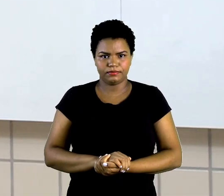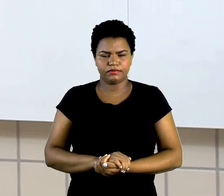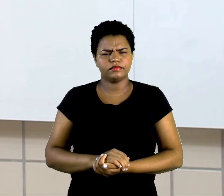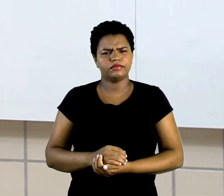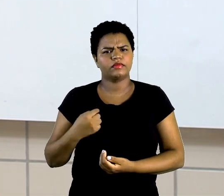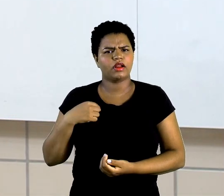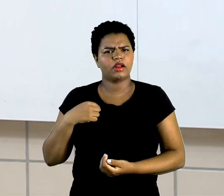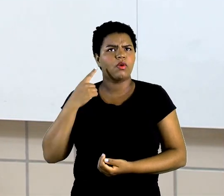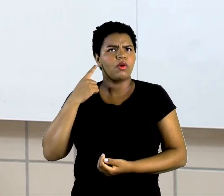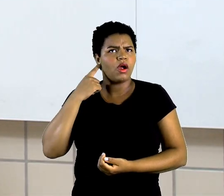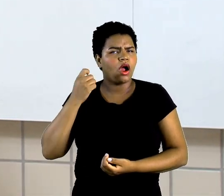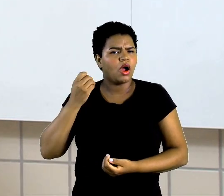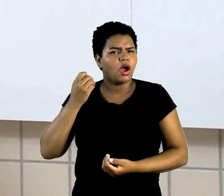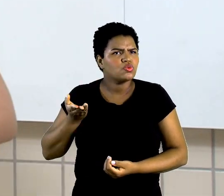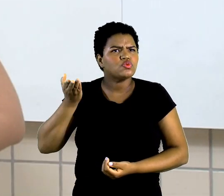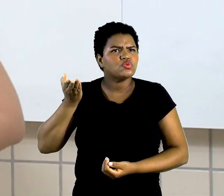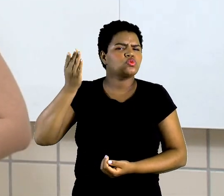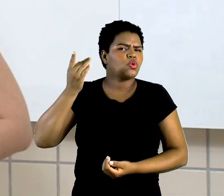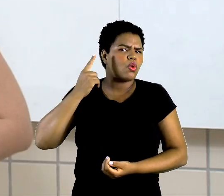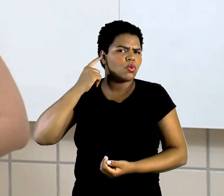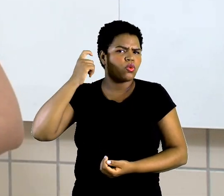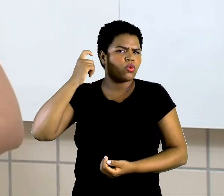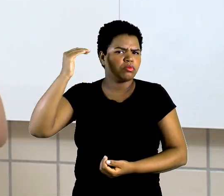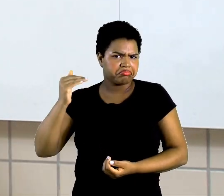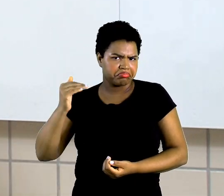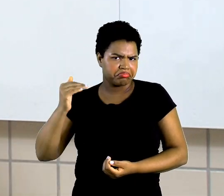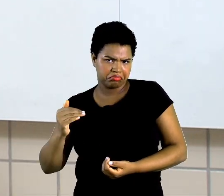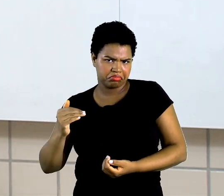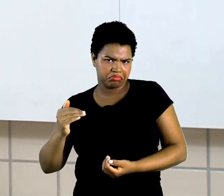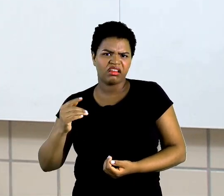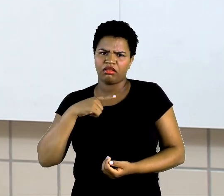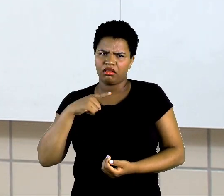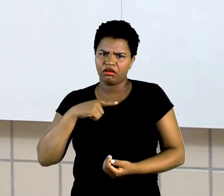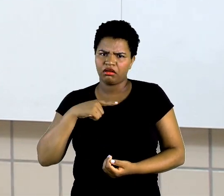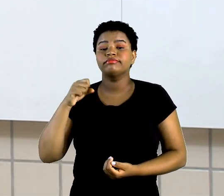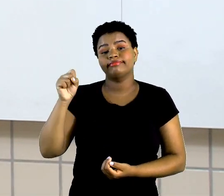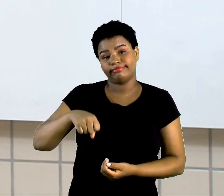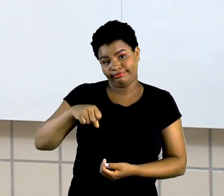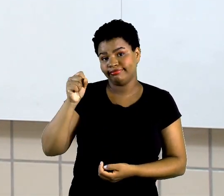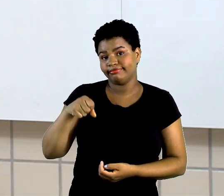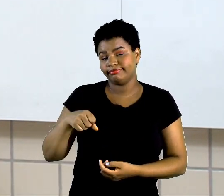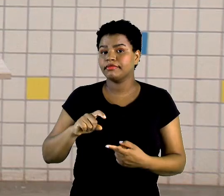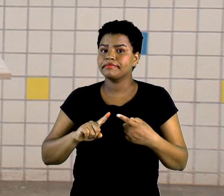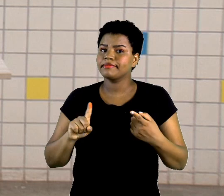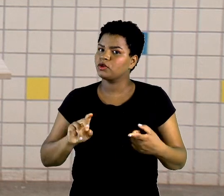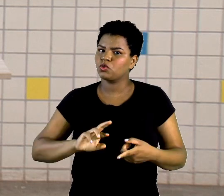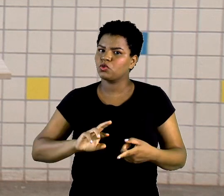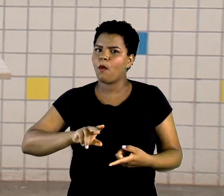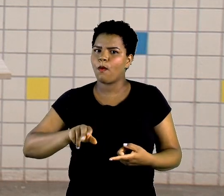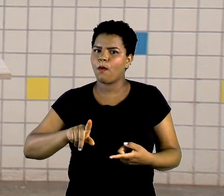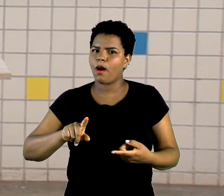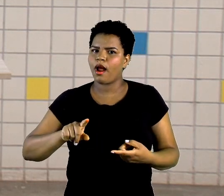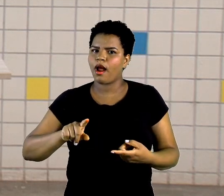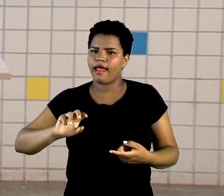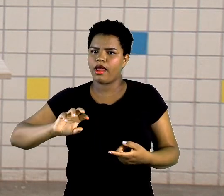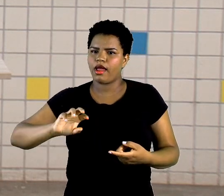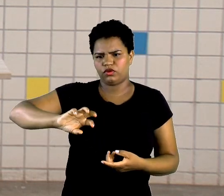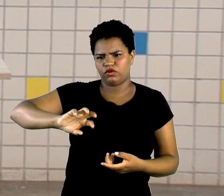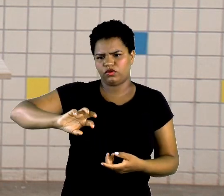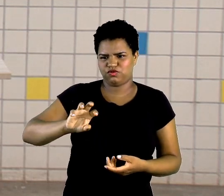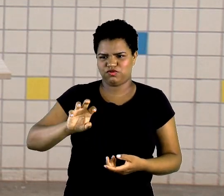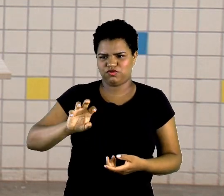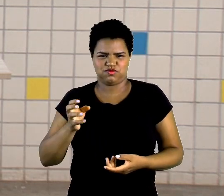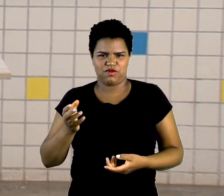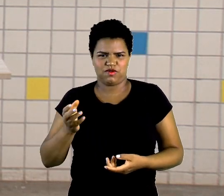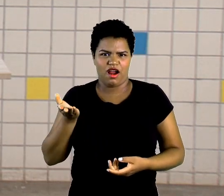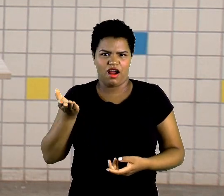altura, tem a altura do som? Sim, mas não é a altura de volume. E